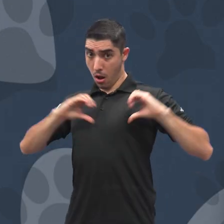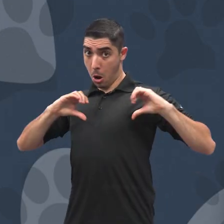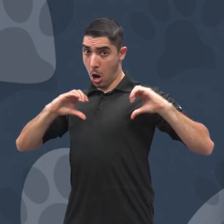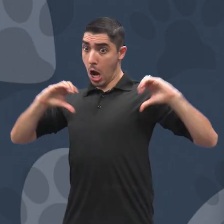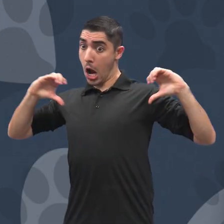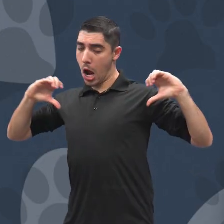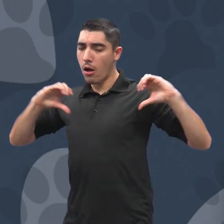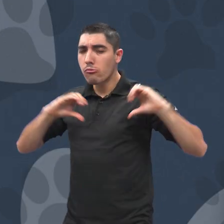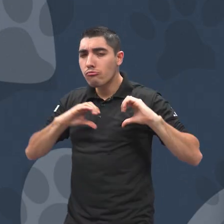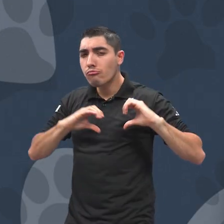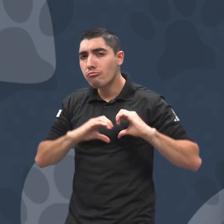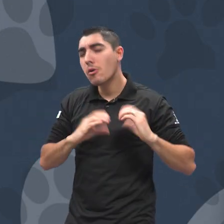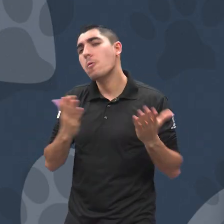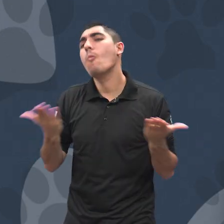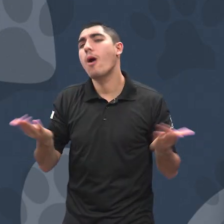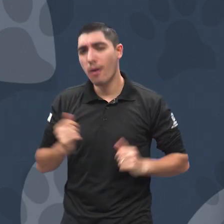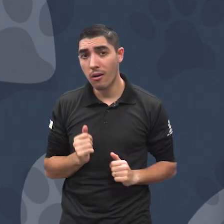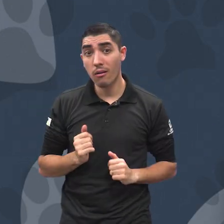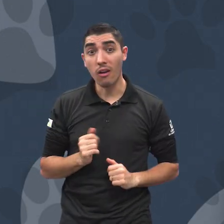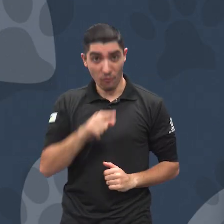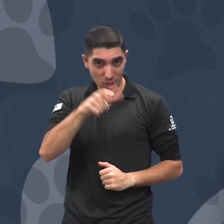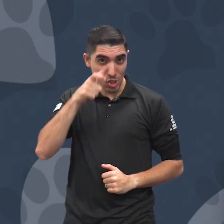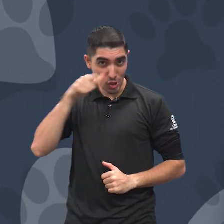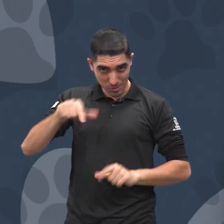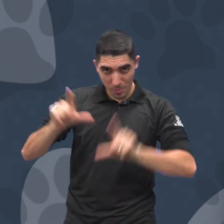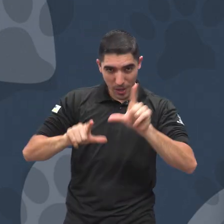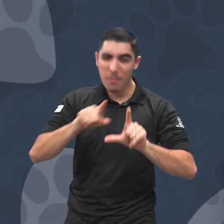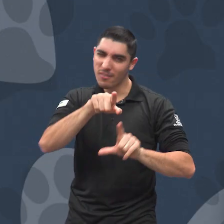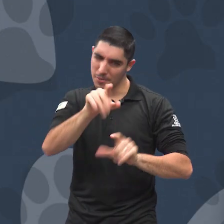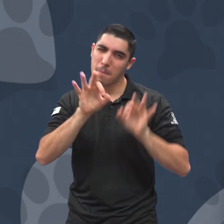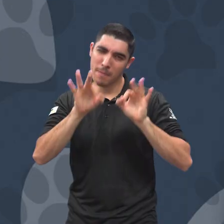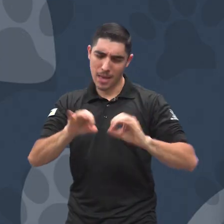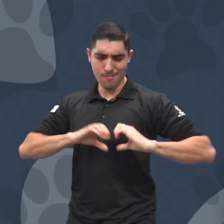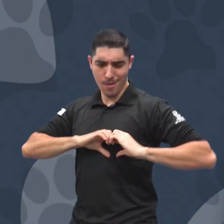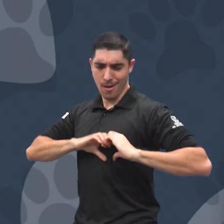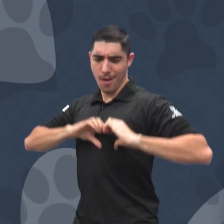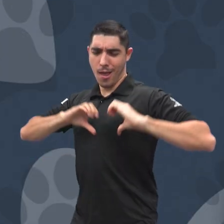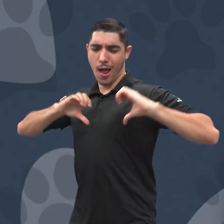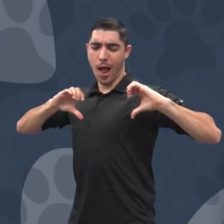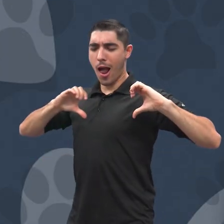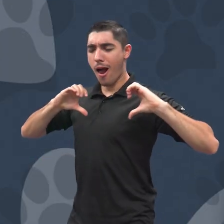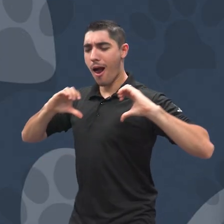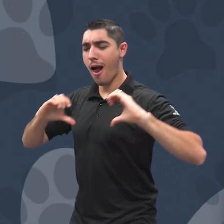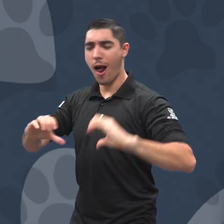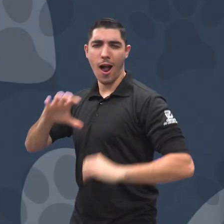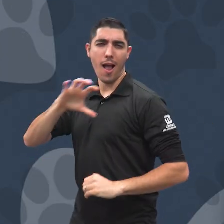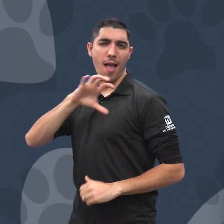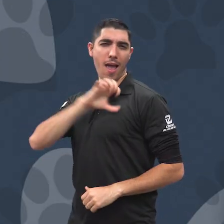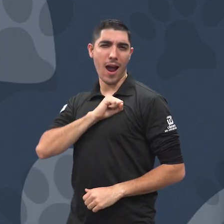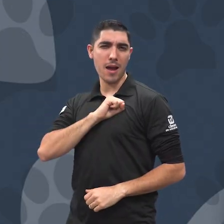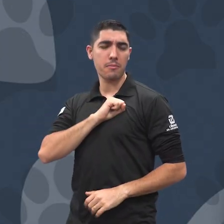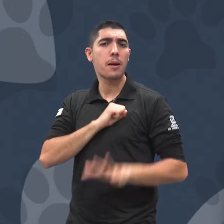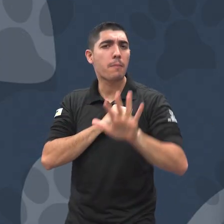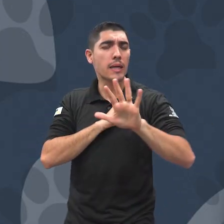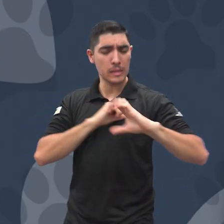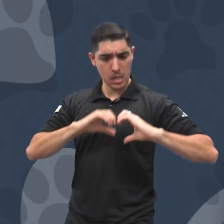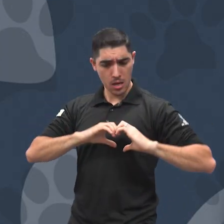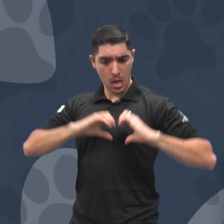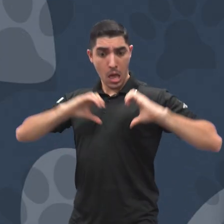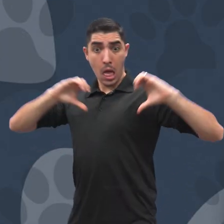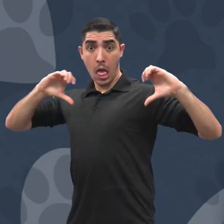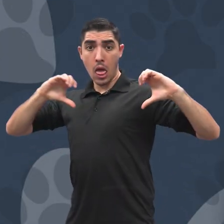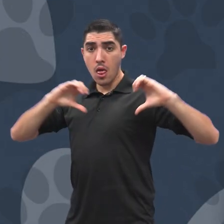você tá aqui assistindo Galeria Pet, provavelmente a resposta seria um amor bem grande, né? Mas